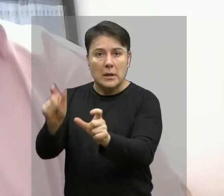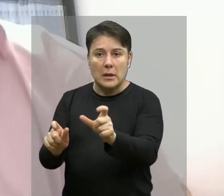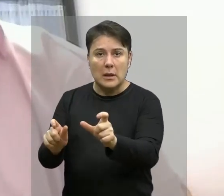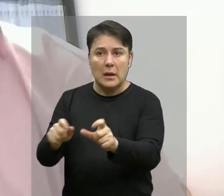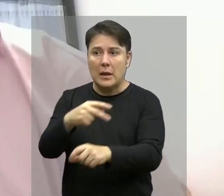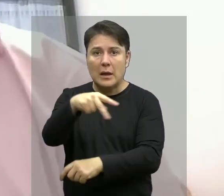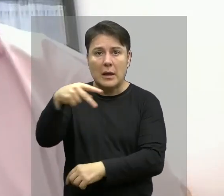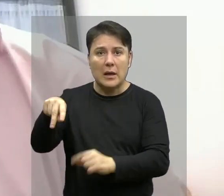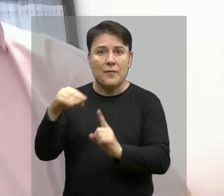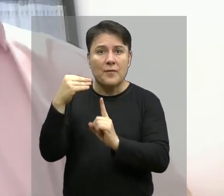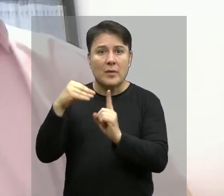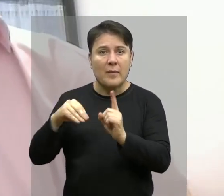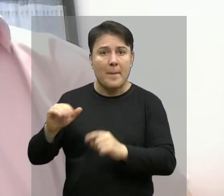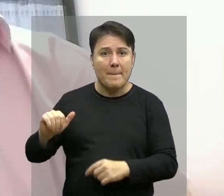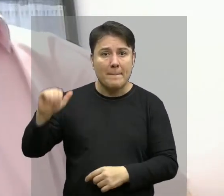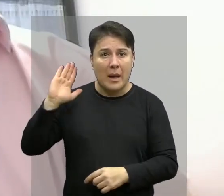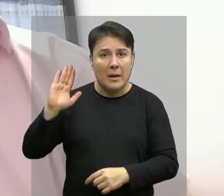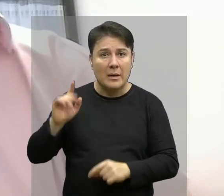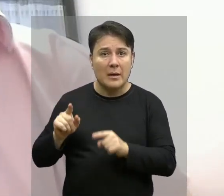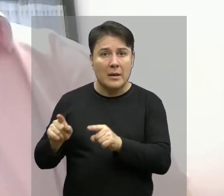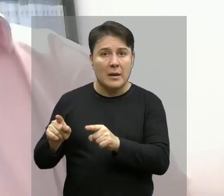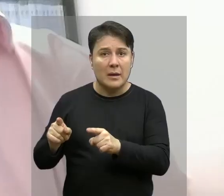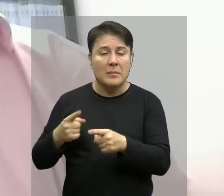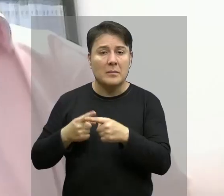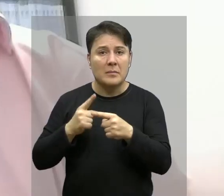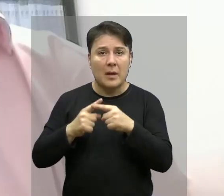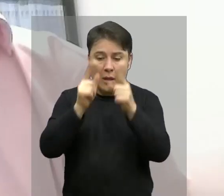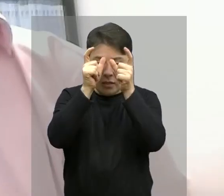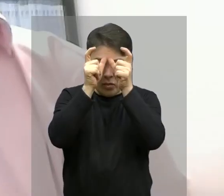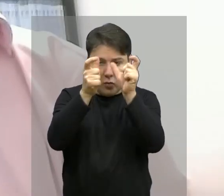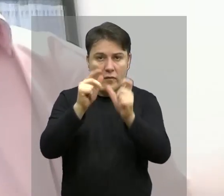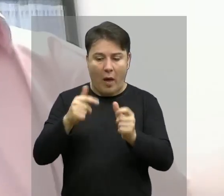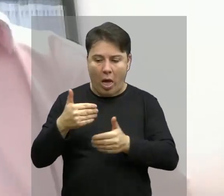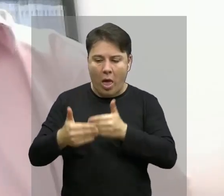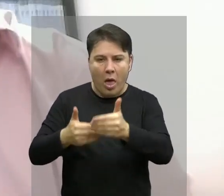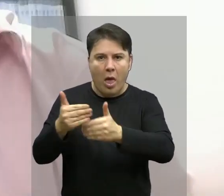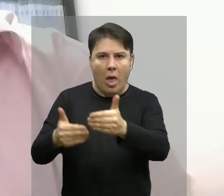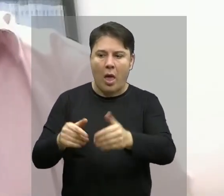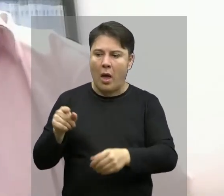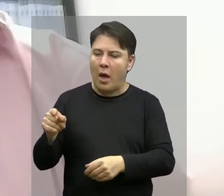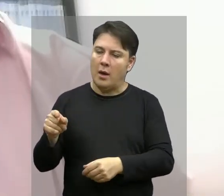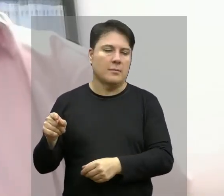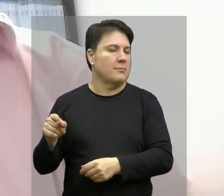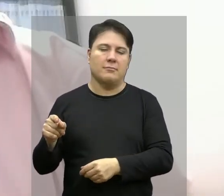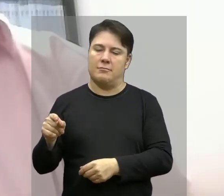população mais vulnerável de desenvolver o transtorno do jogo.